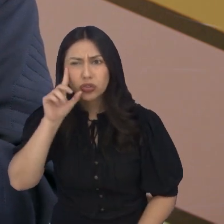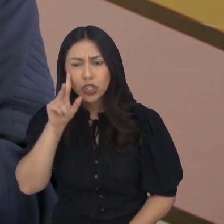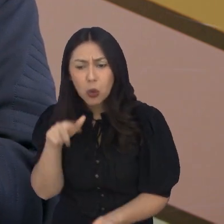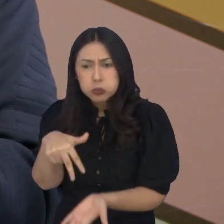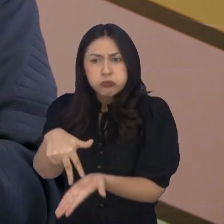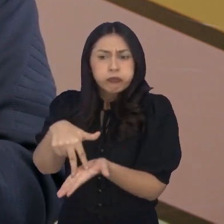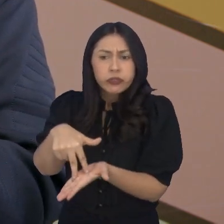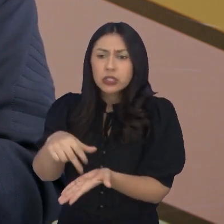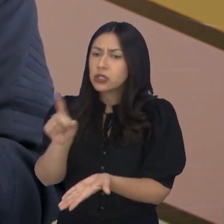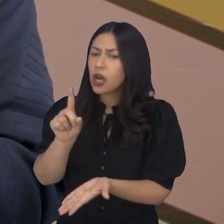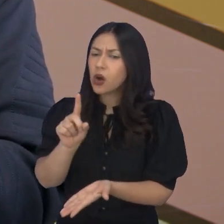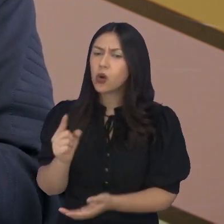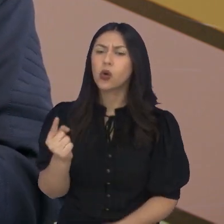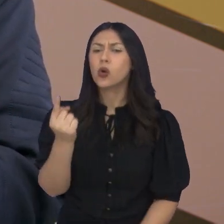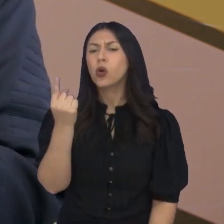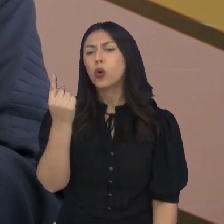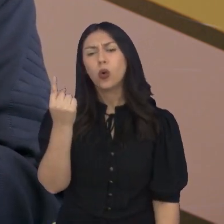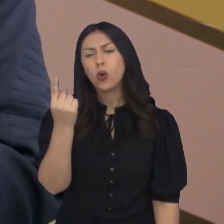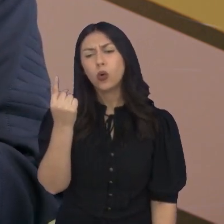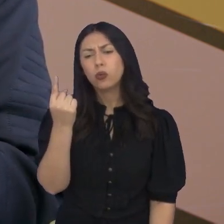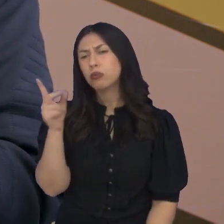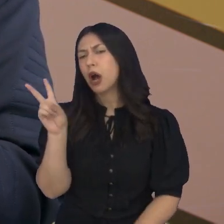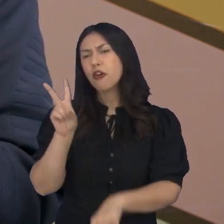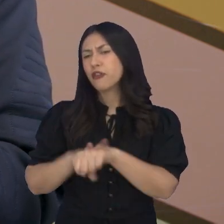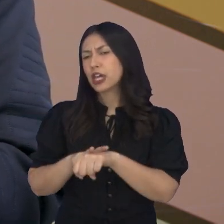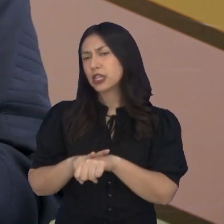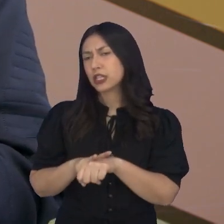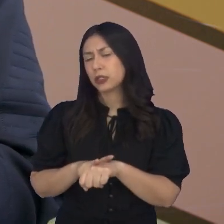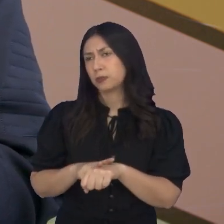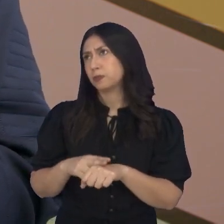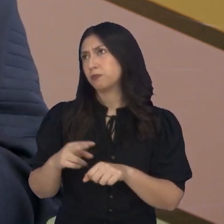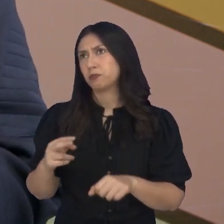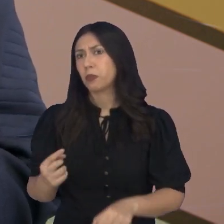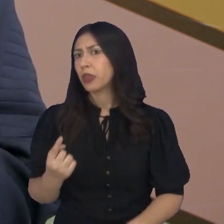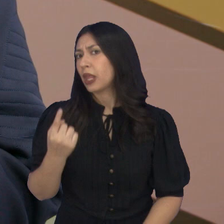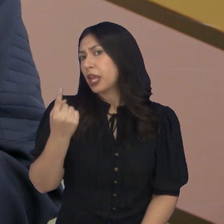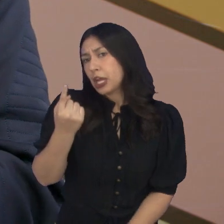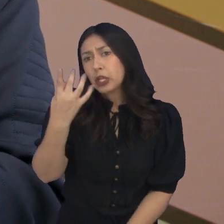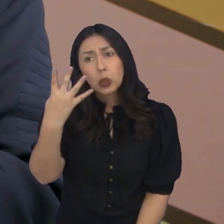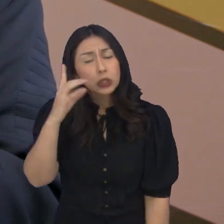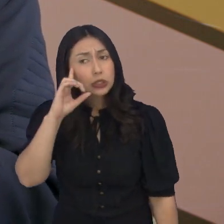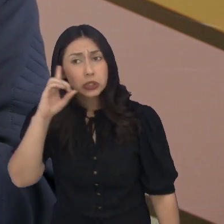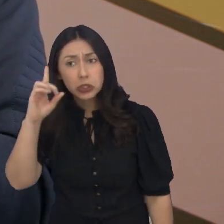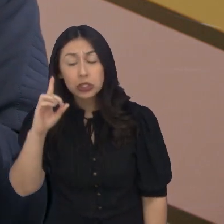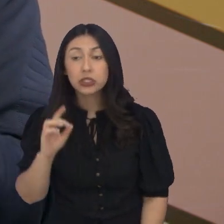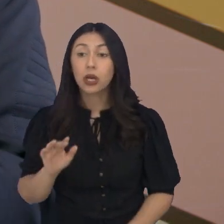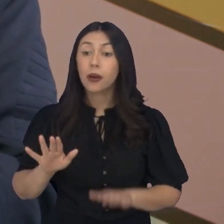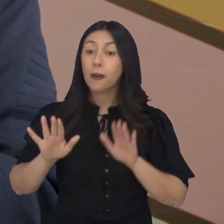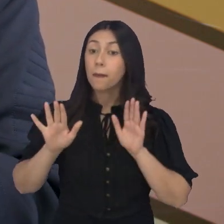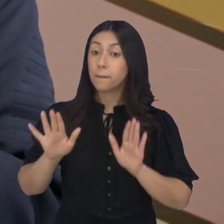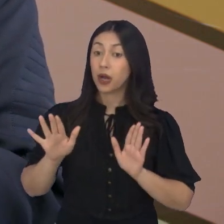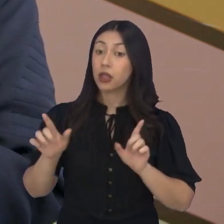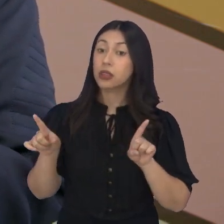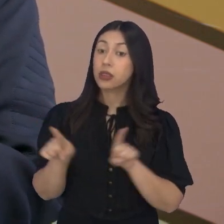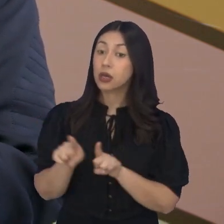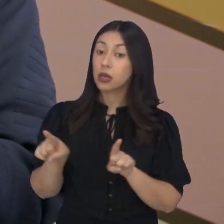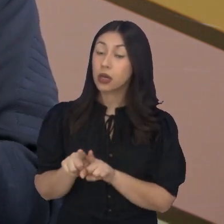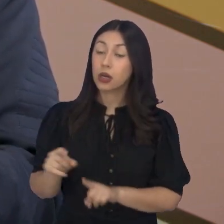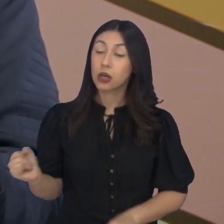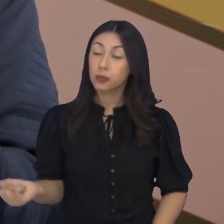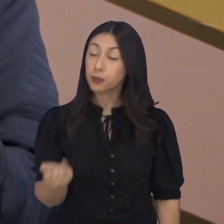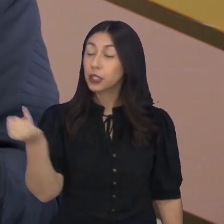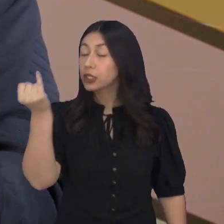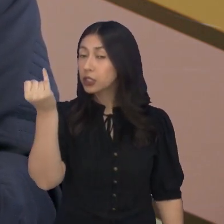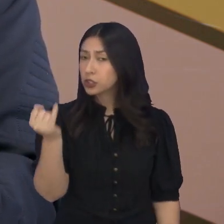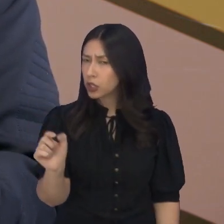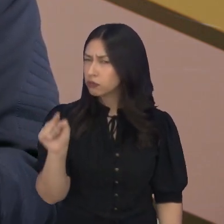Você pode se pesar uma vez a cada 2 semanas, por exemplo, para ver se está tendo uma tendência de queda. Mas outra coisa que é super importante, se você está